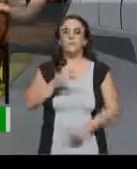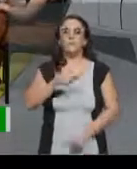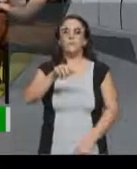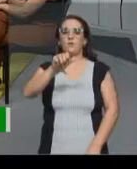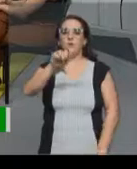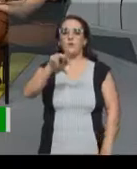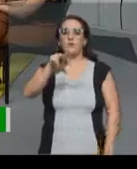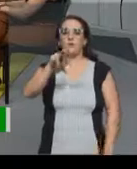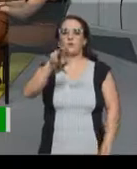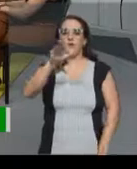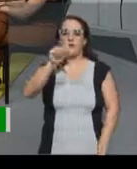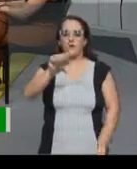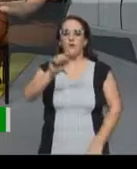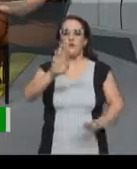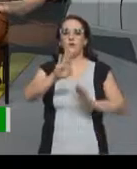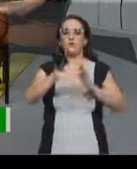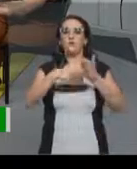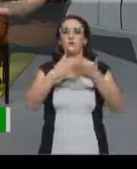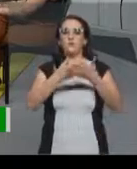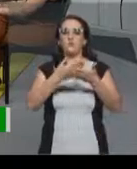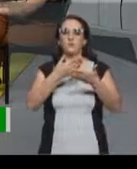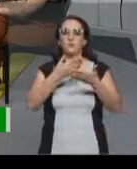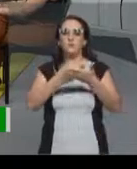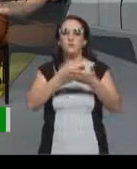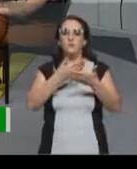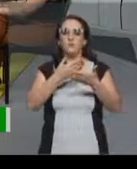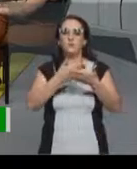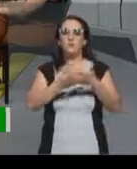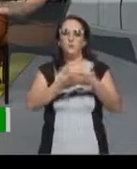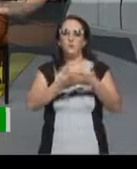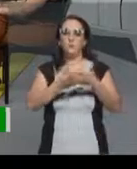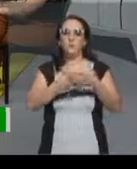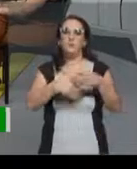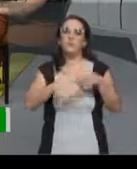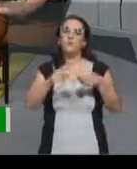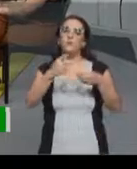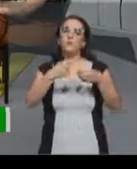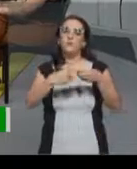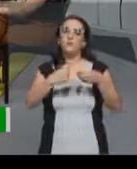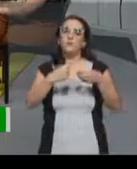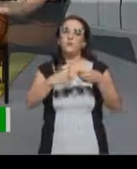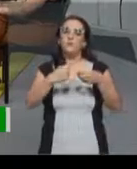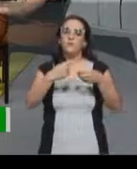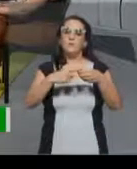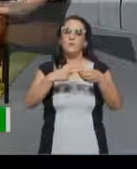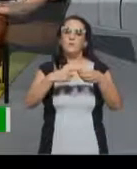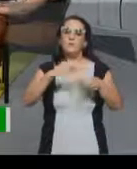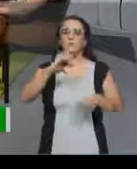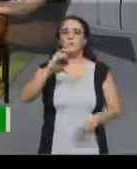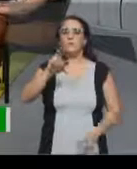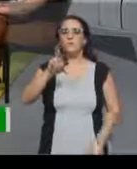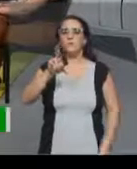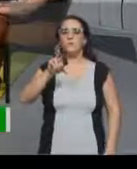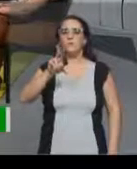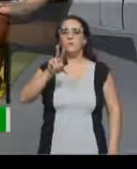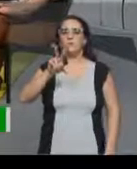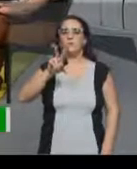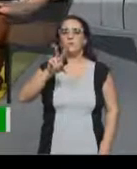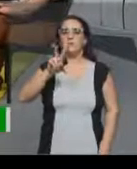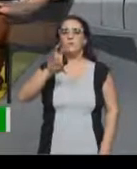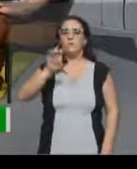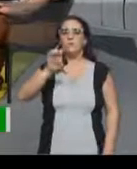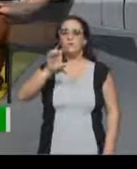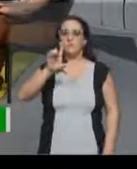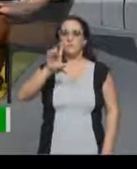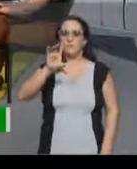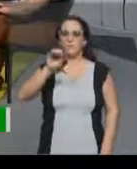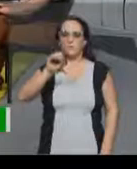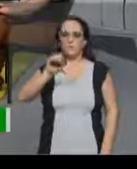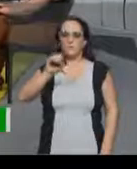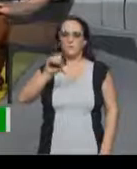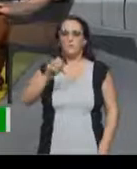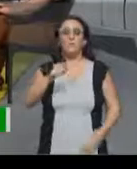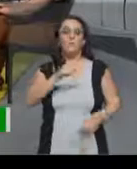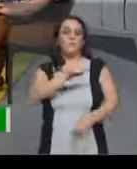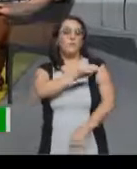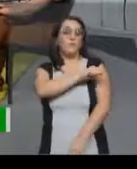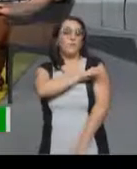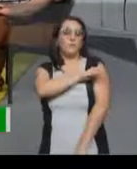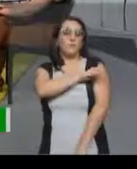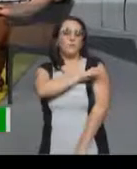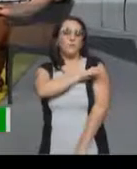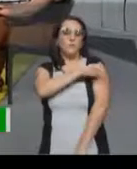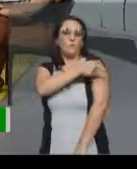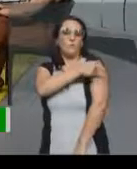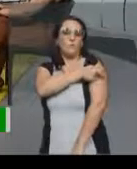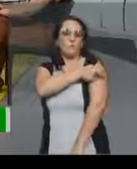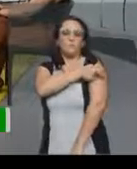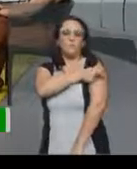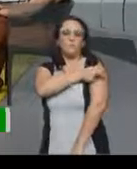Escola Estadual Interventor Alcides Lins, no município de Curvelo. Ela é estudante do 7º ano, professora.